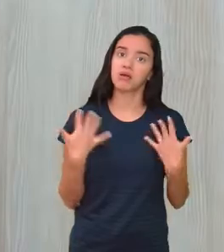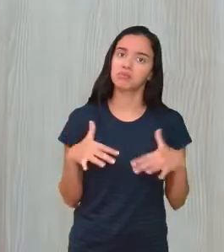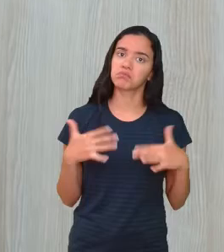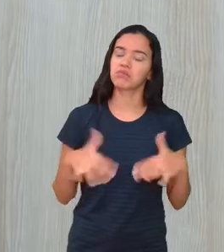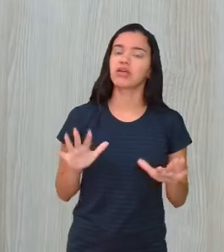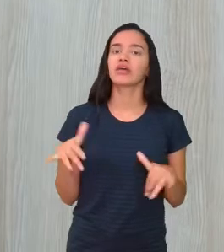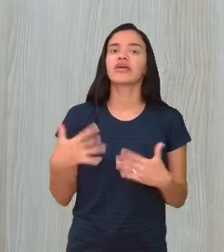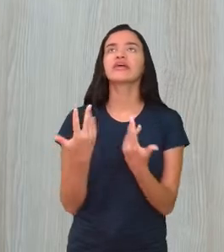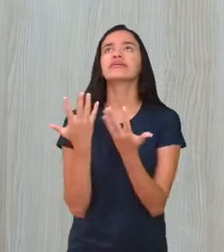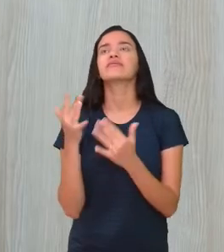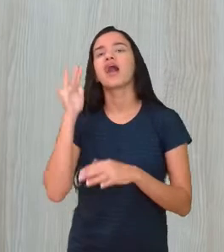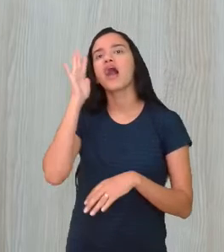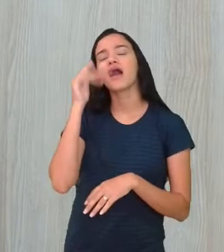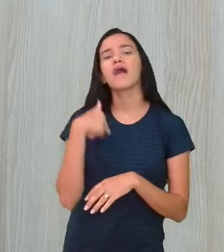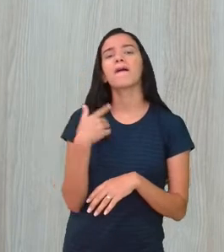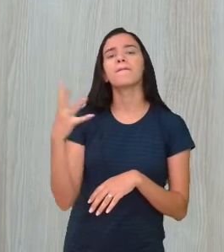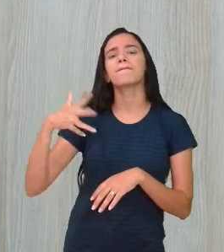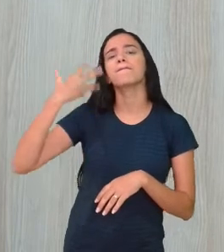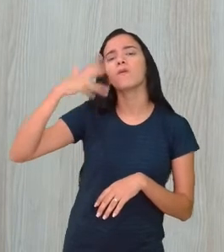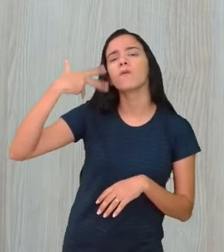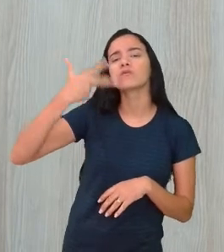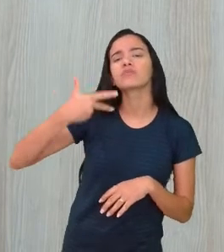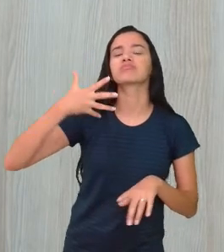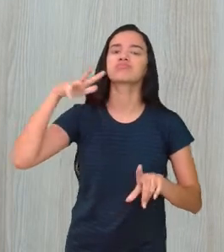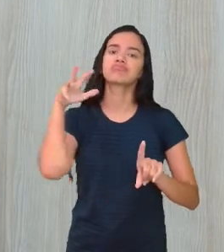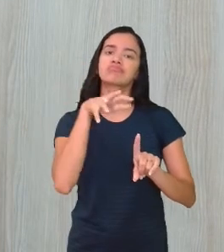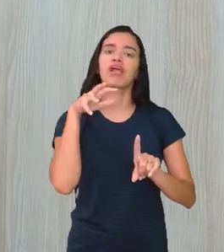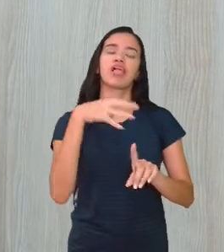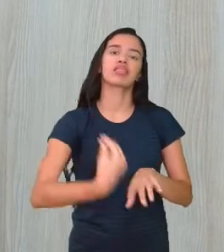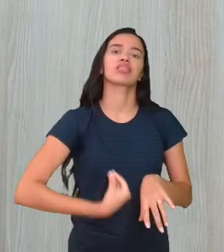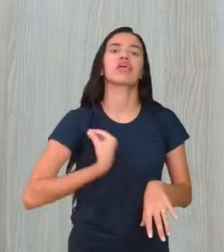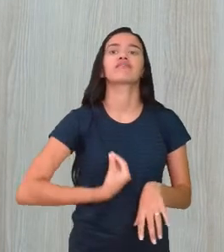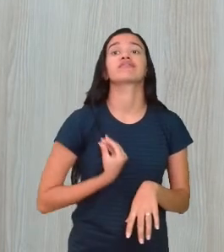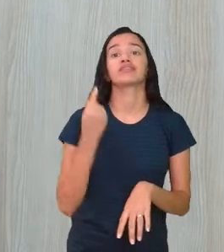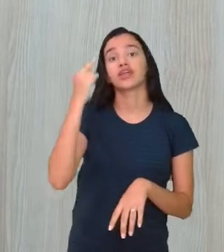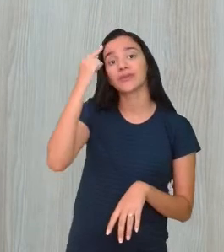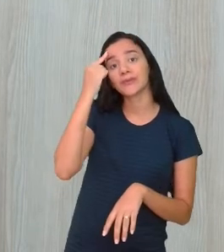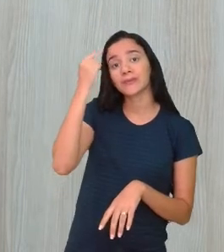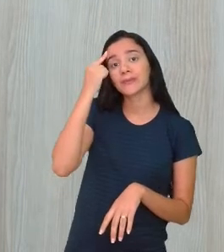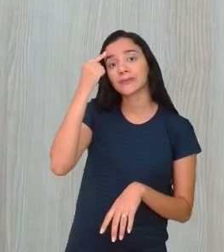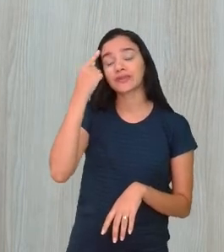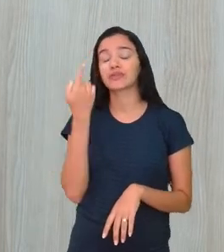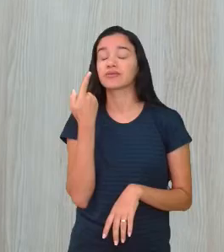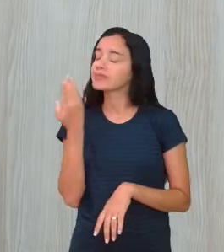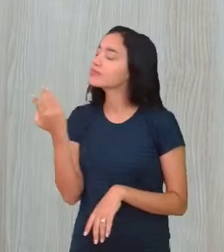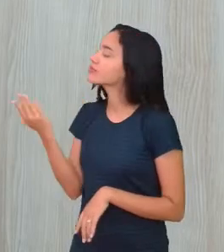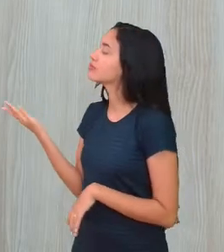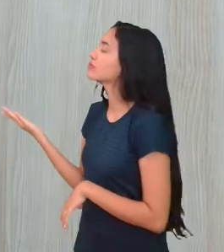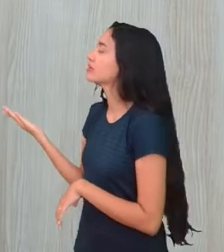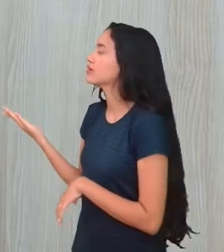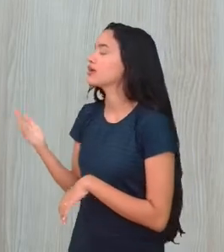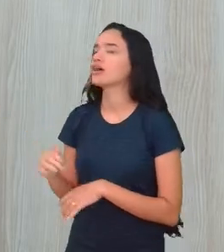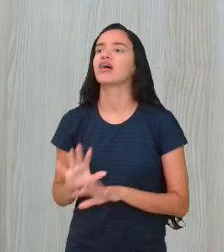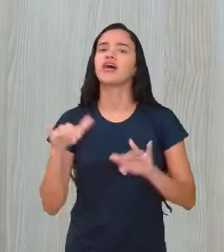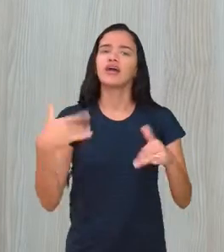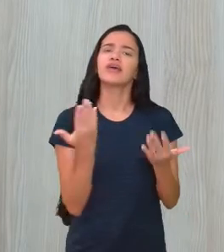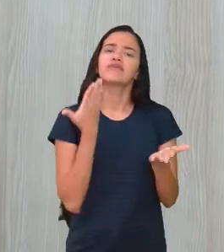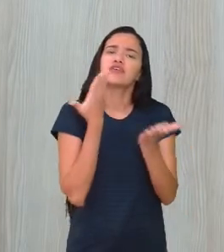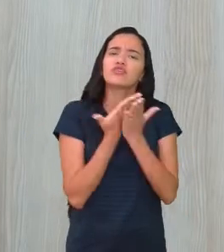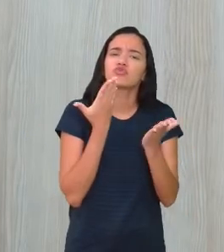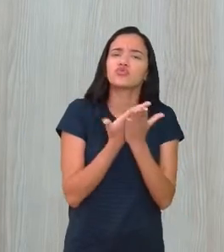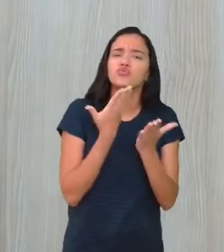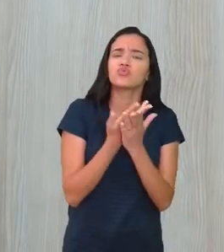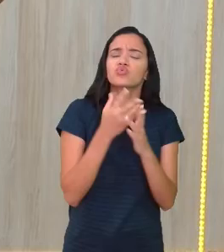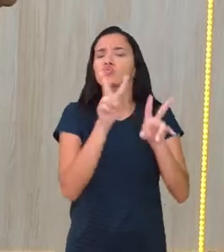o que a música não influenciava na vida desse pensador, hein? Pois é, e ele fez Nossa. vários estudos